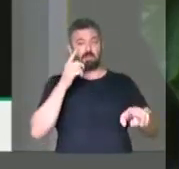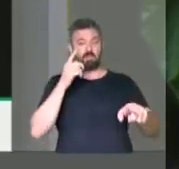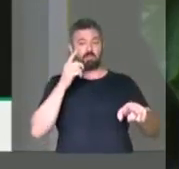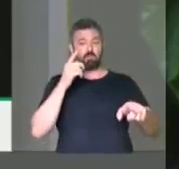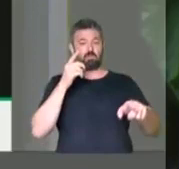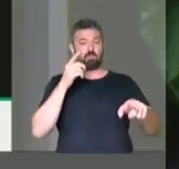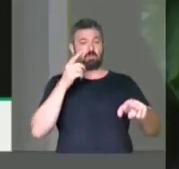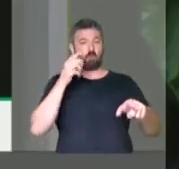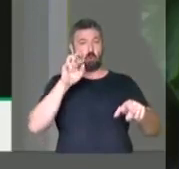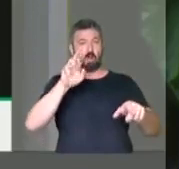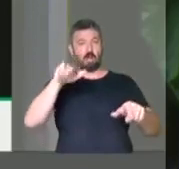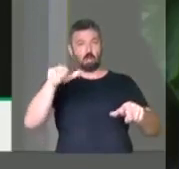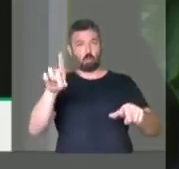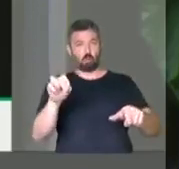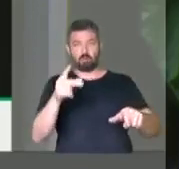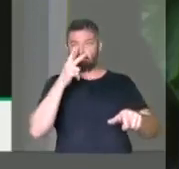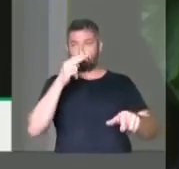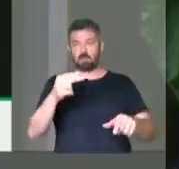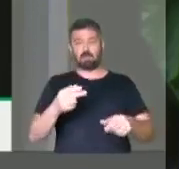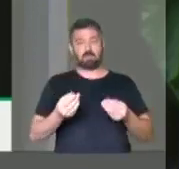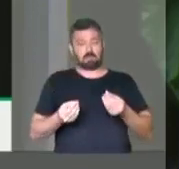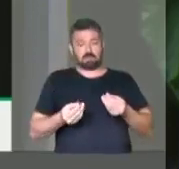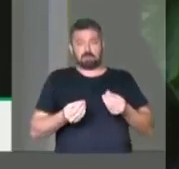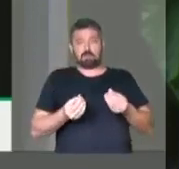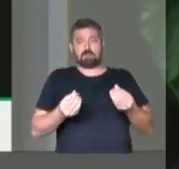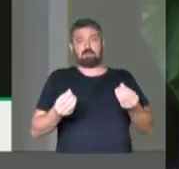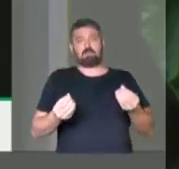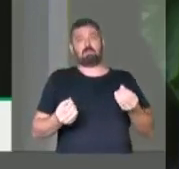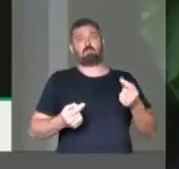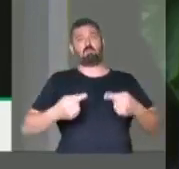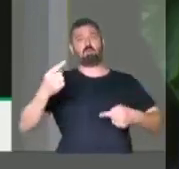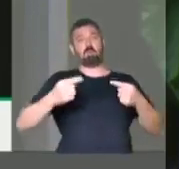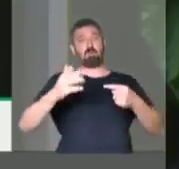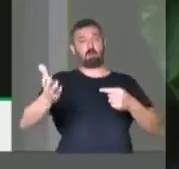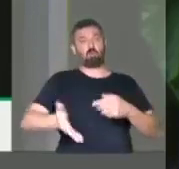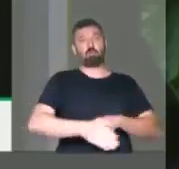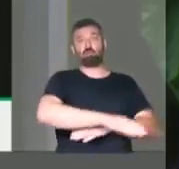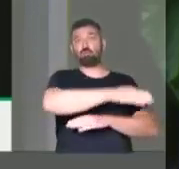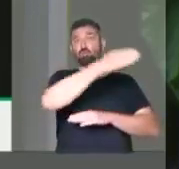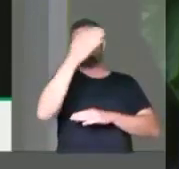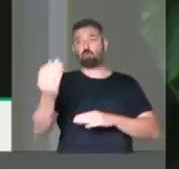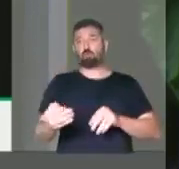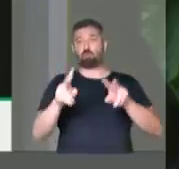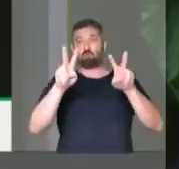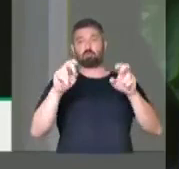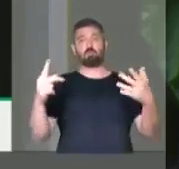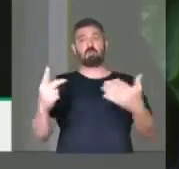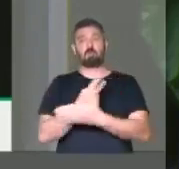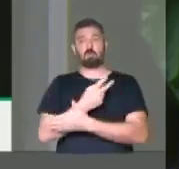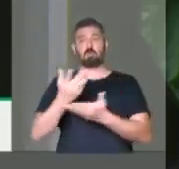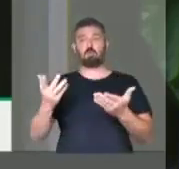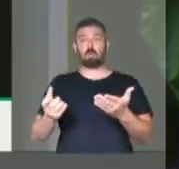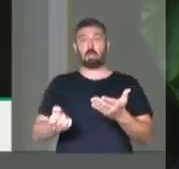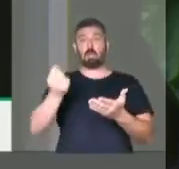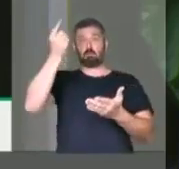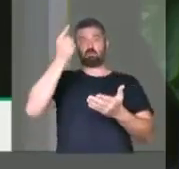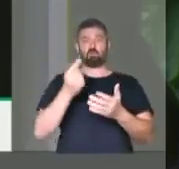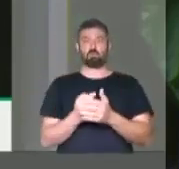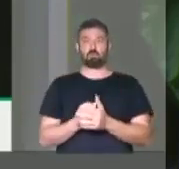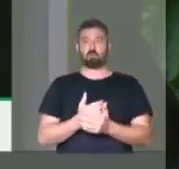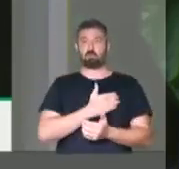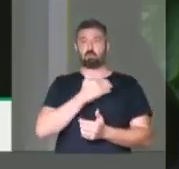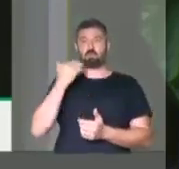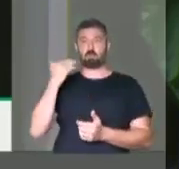Silva, seria insensível para o dia do debate que nós tivemos em cima do caso absurdo